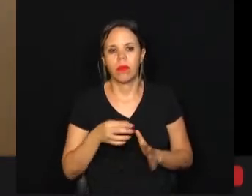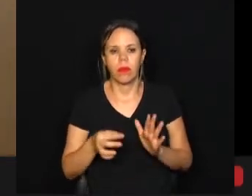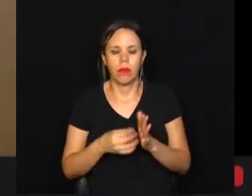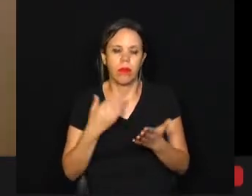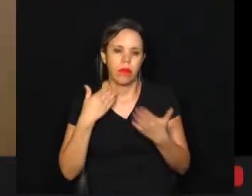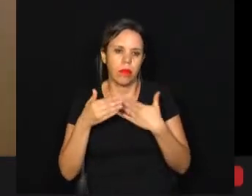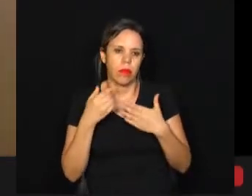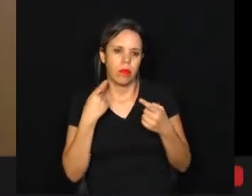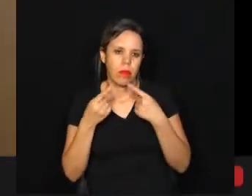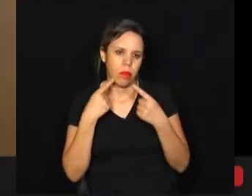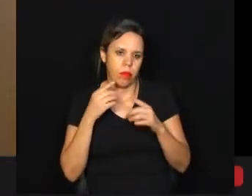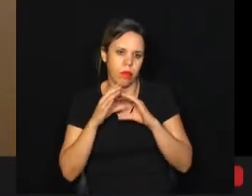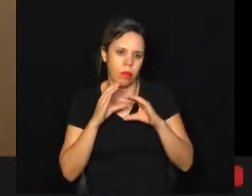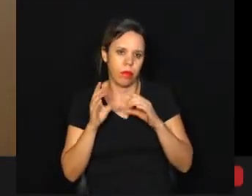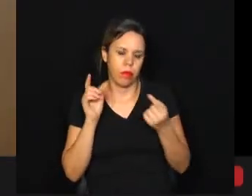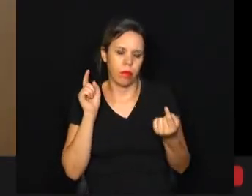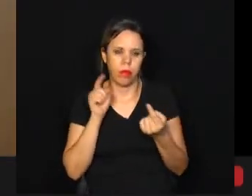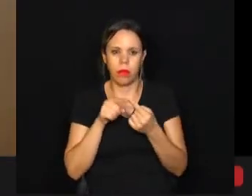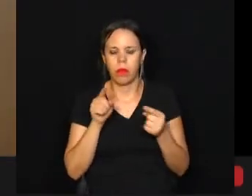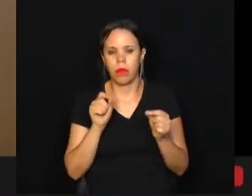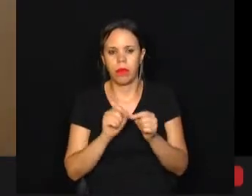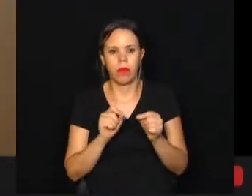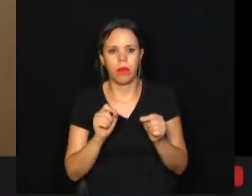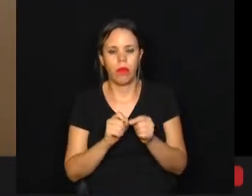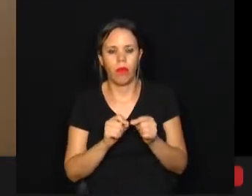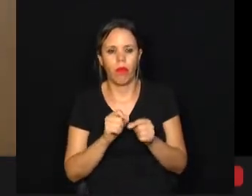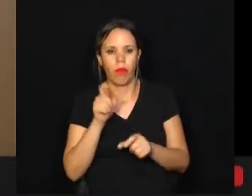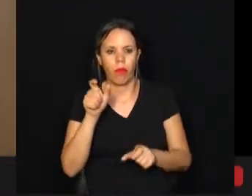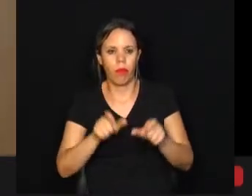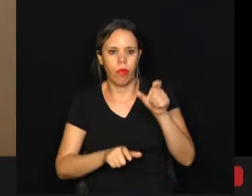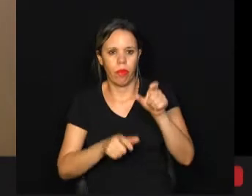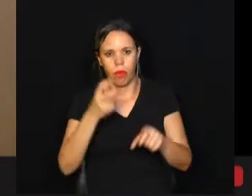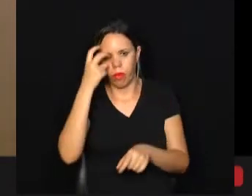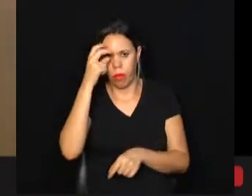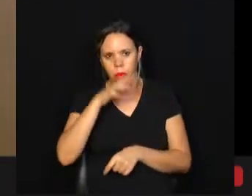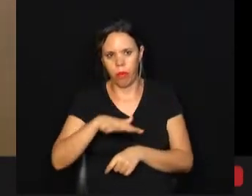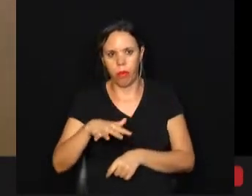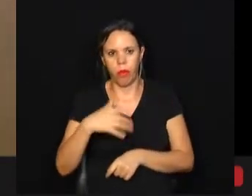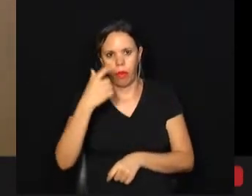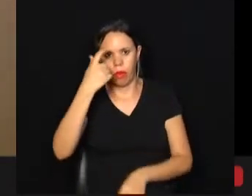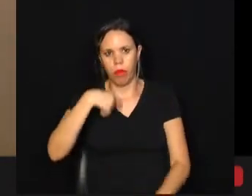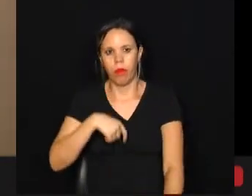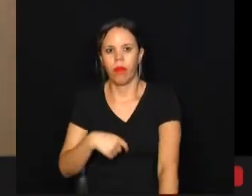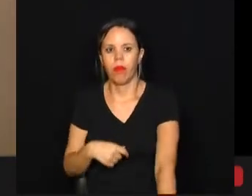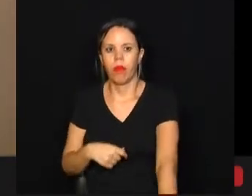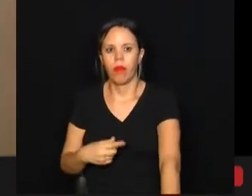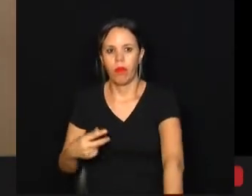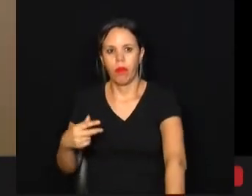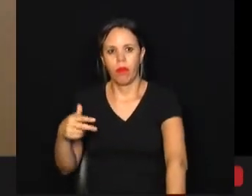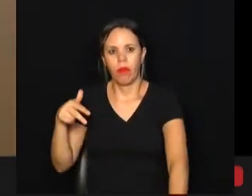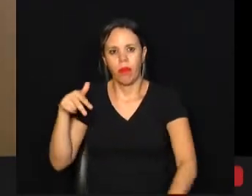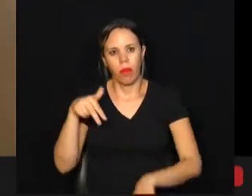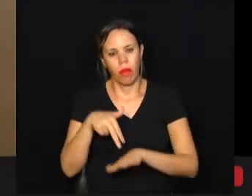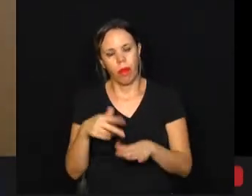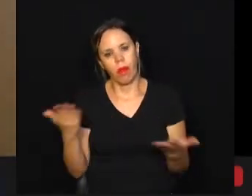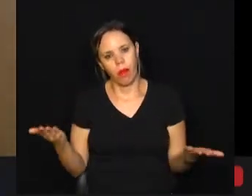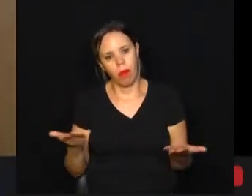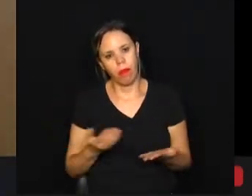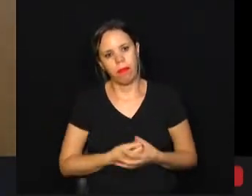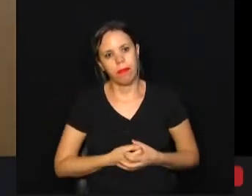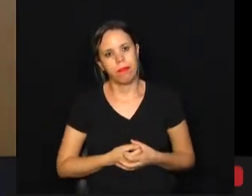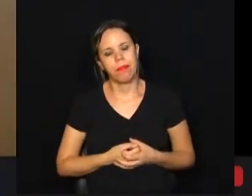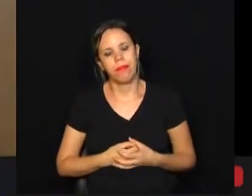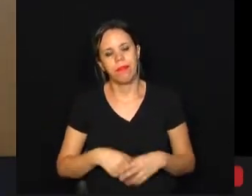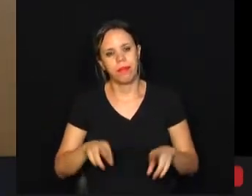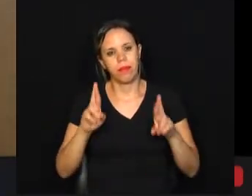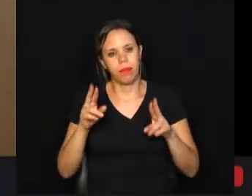conversa direta, né, com pessoas da cultura. No caso, sou eu que estou aqui nesse dia de hoje, mas espero que